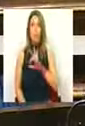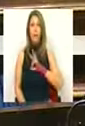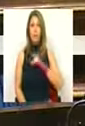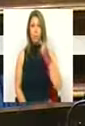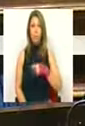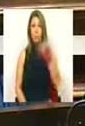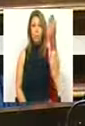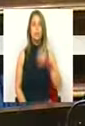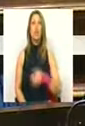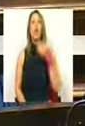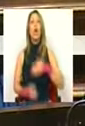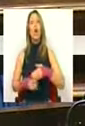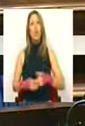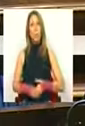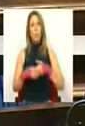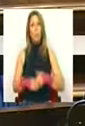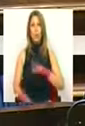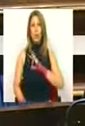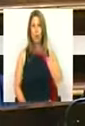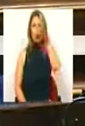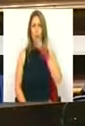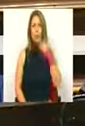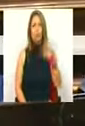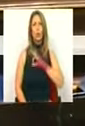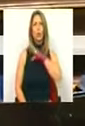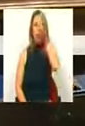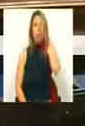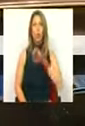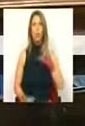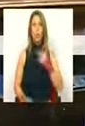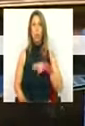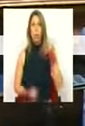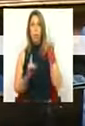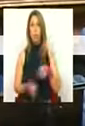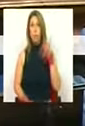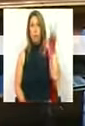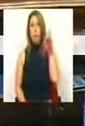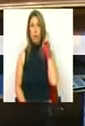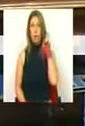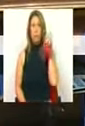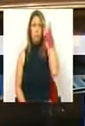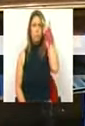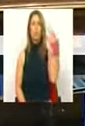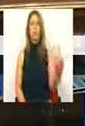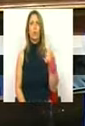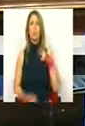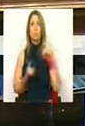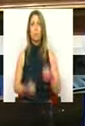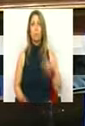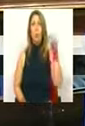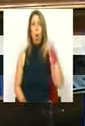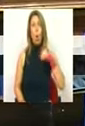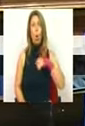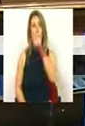Presidente, cumprimento os seus ministros. Senhor Ministro, quando comecei a ouvir, espantosamente comecei a concordar com o Senhor